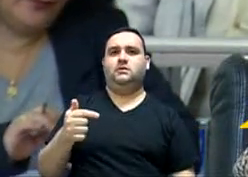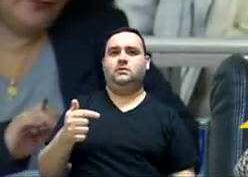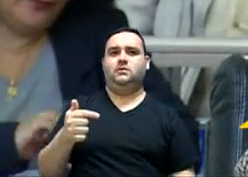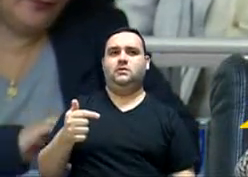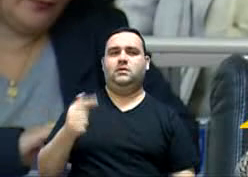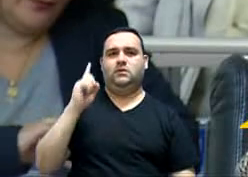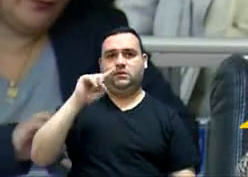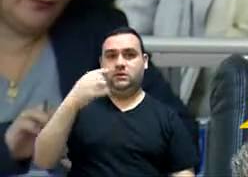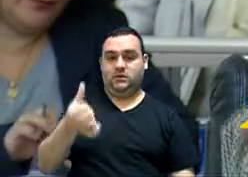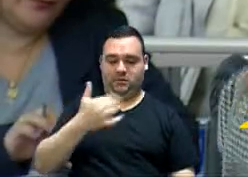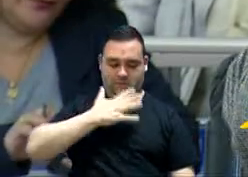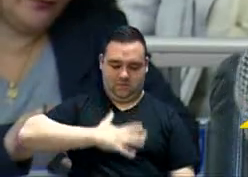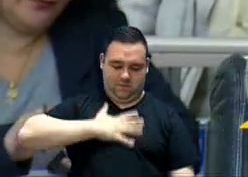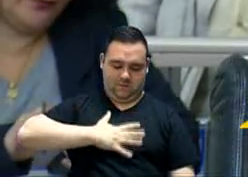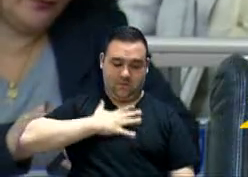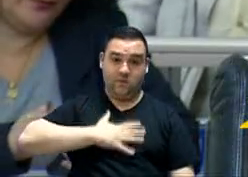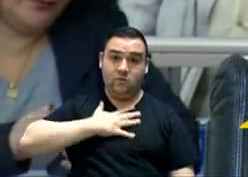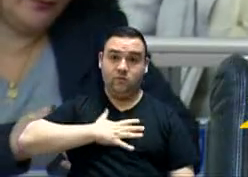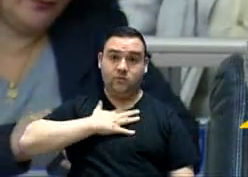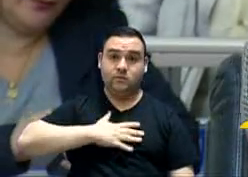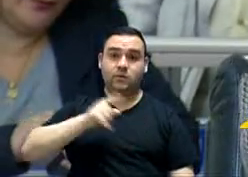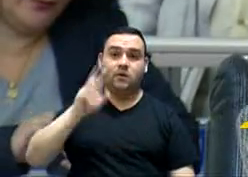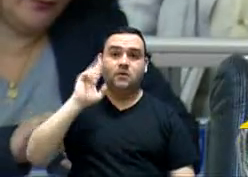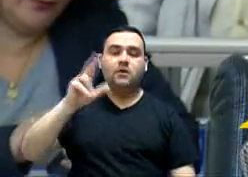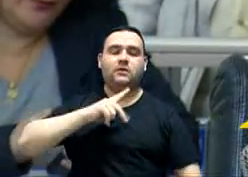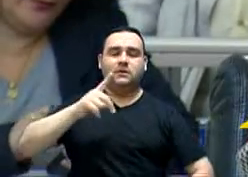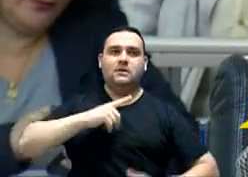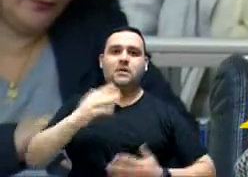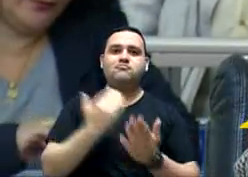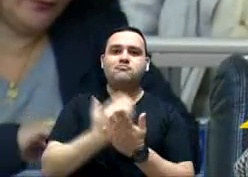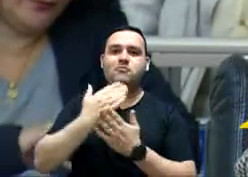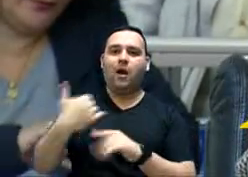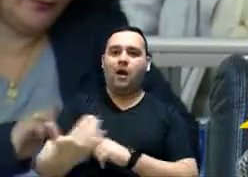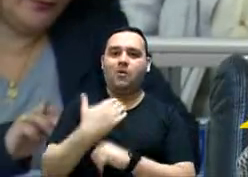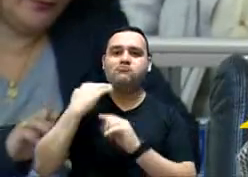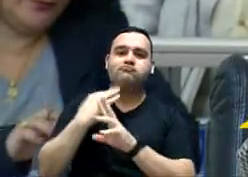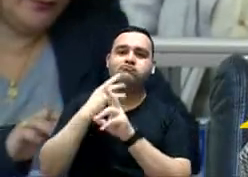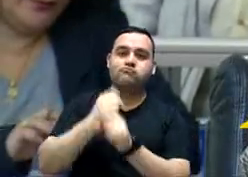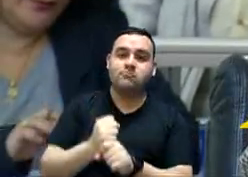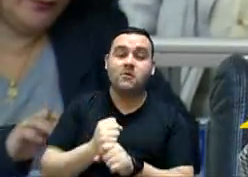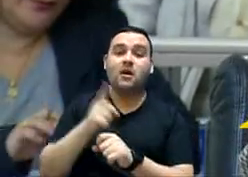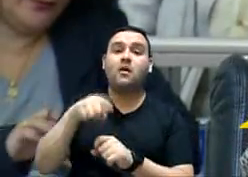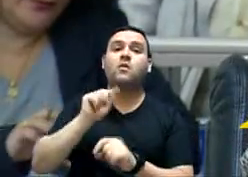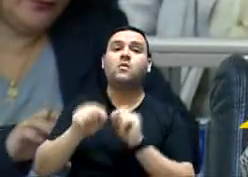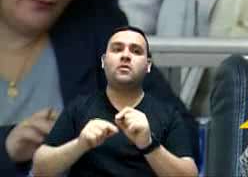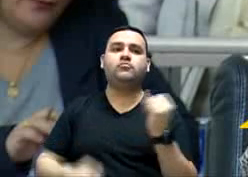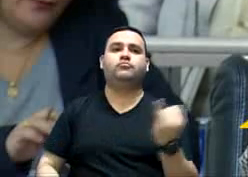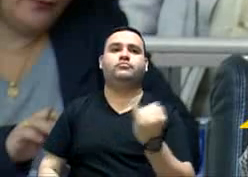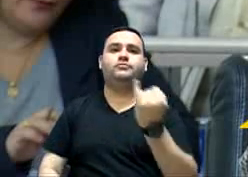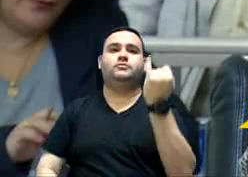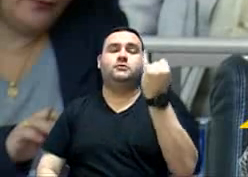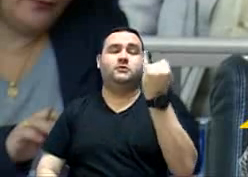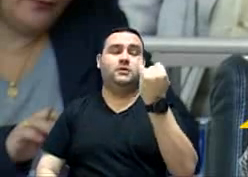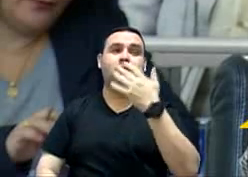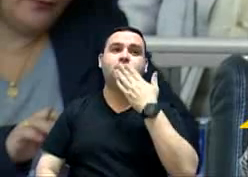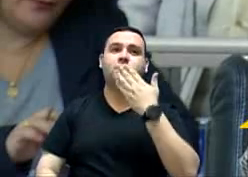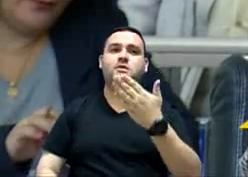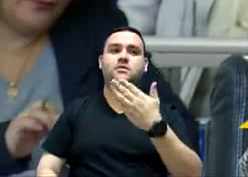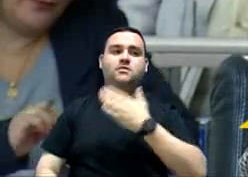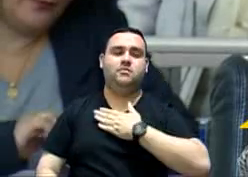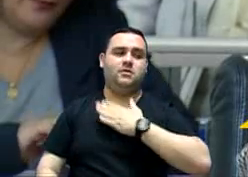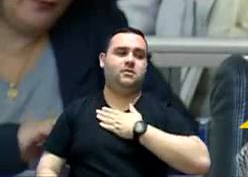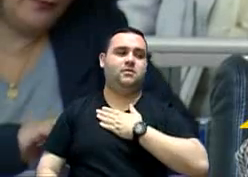627, do dia 6 de agosto, e que do Vossa Excelência vem somar conosco também, seria importante, vereador, que eu pedi no